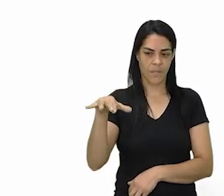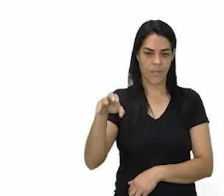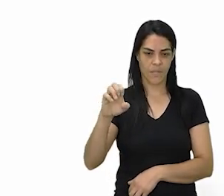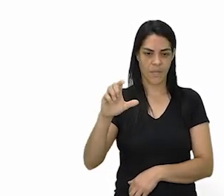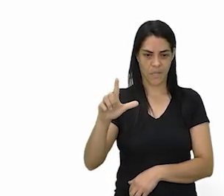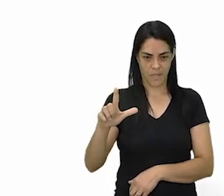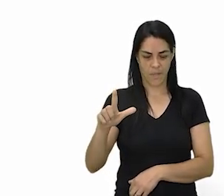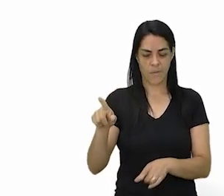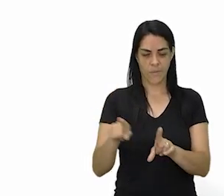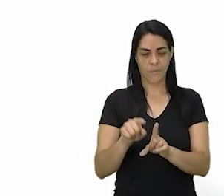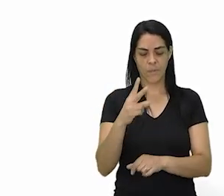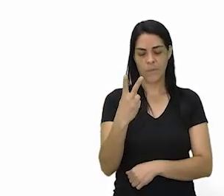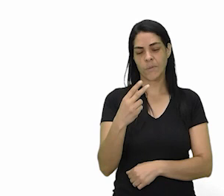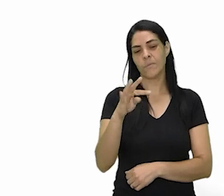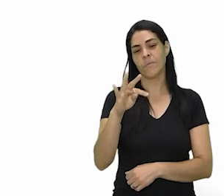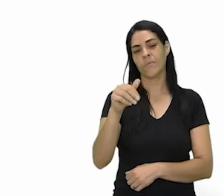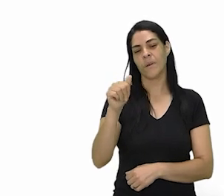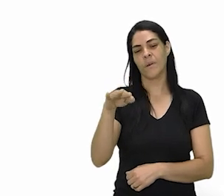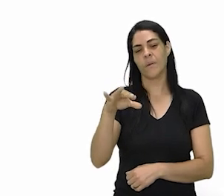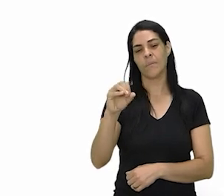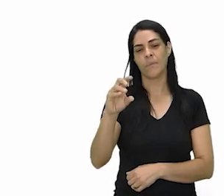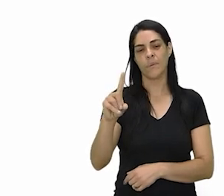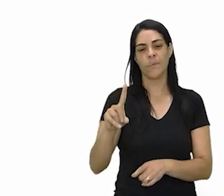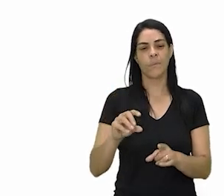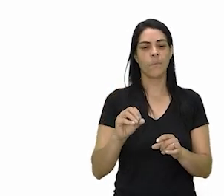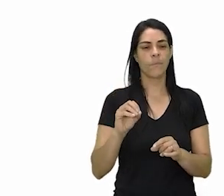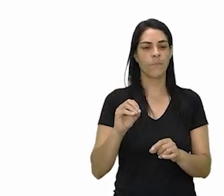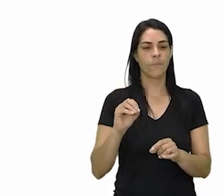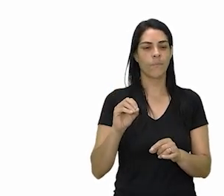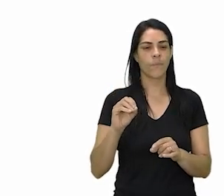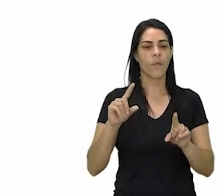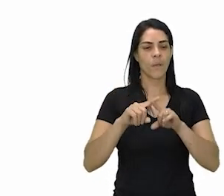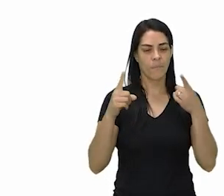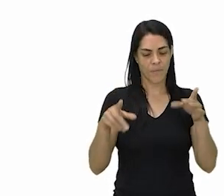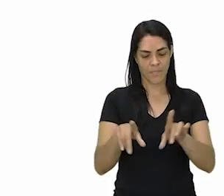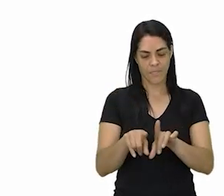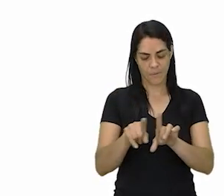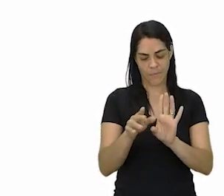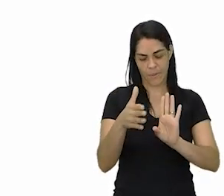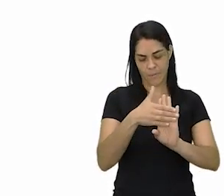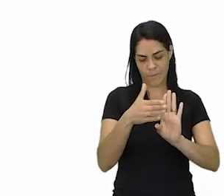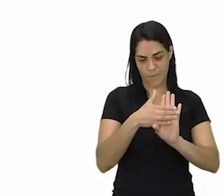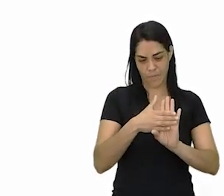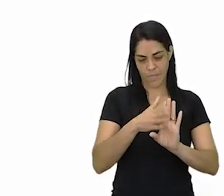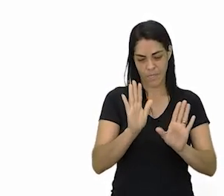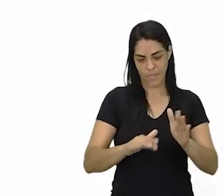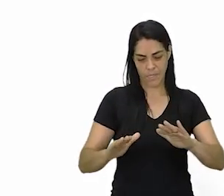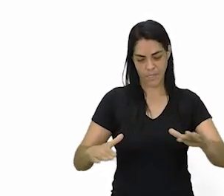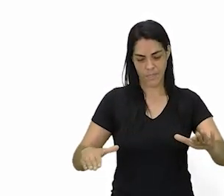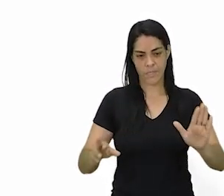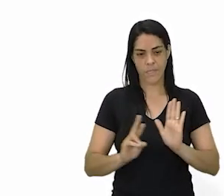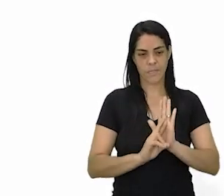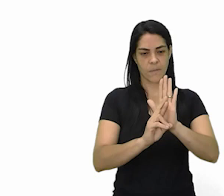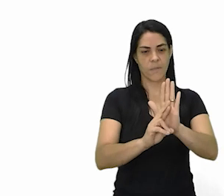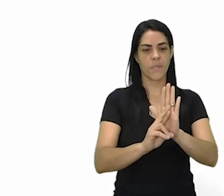Gabriel e 2 para o Fábio, mas eu poderia também estar propondo para que as crianças representassem